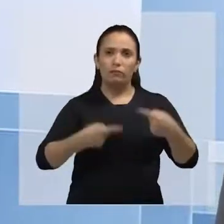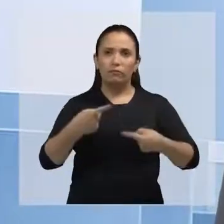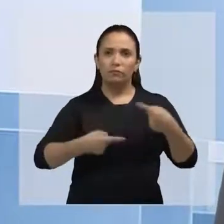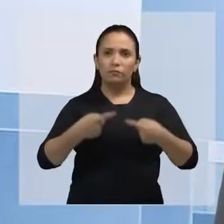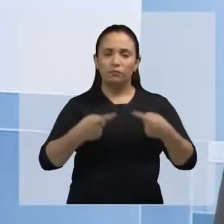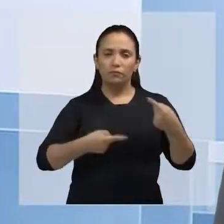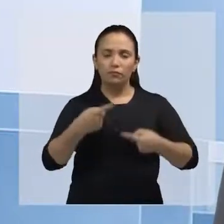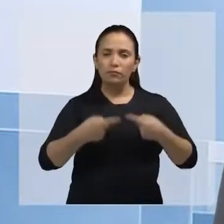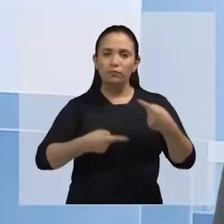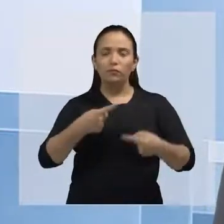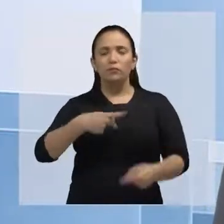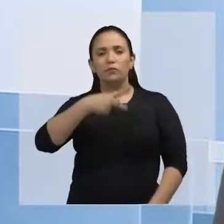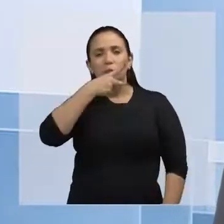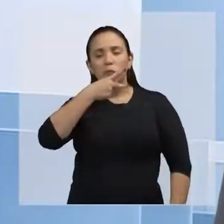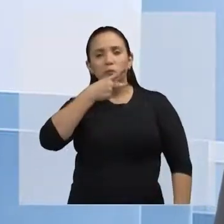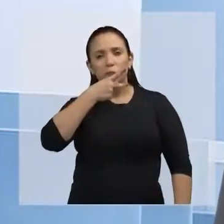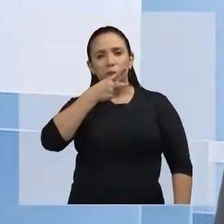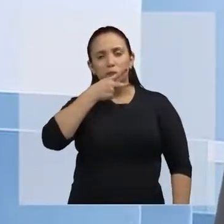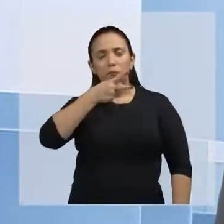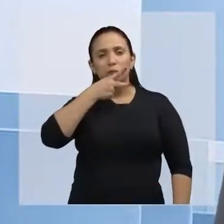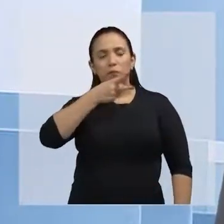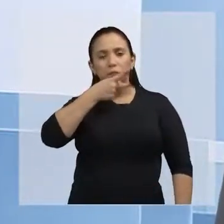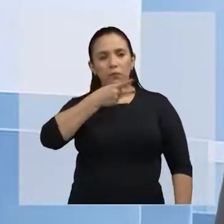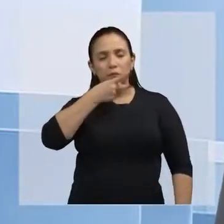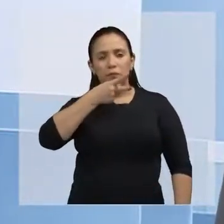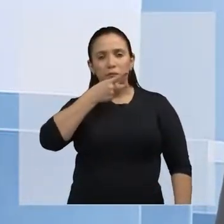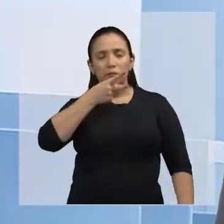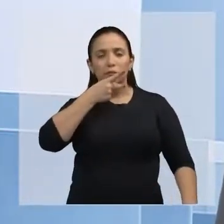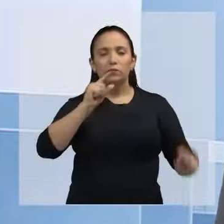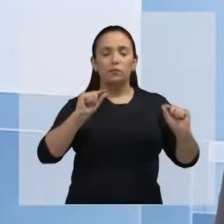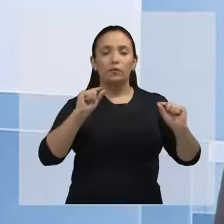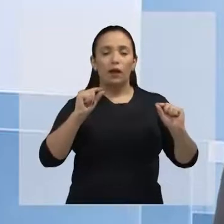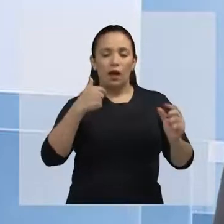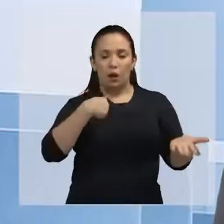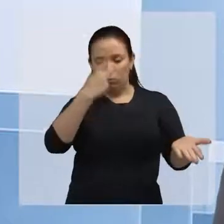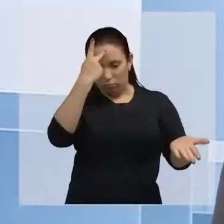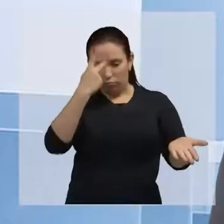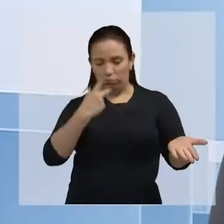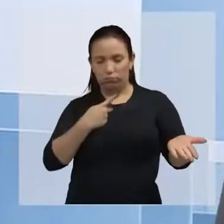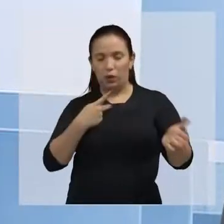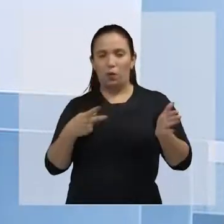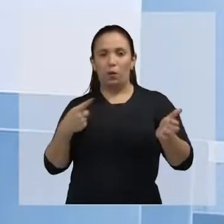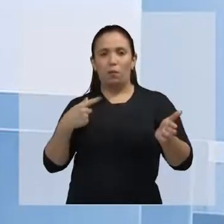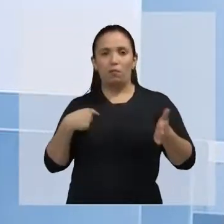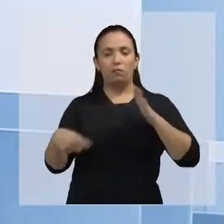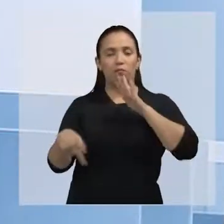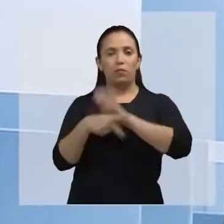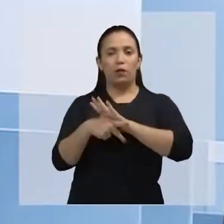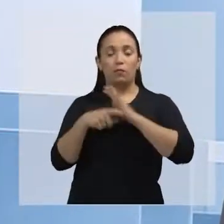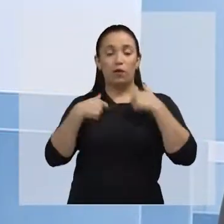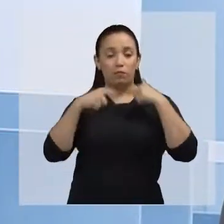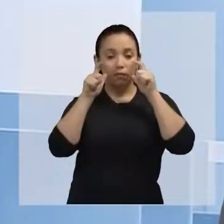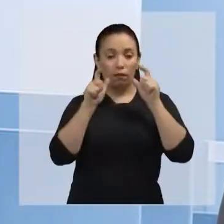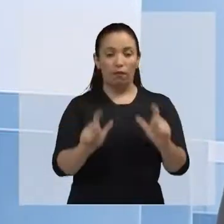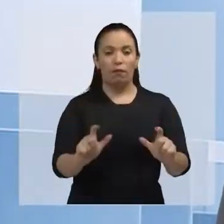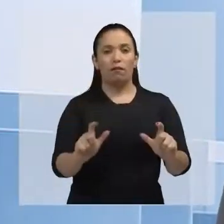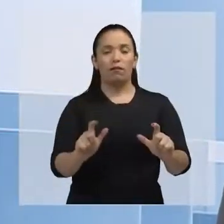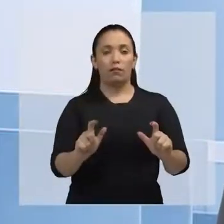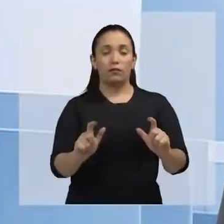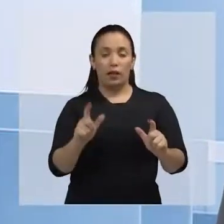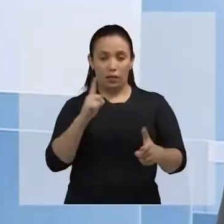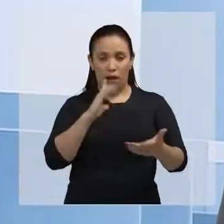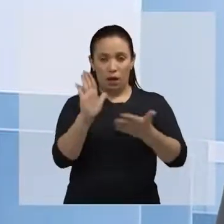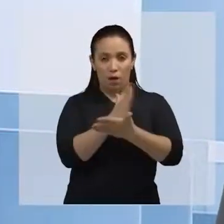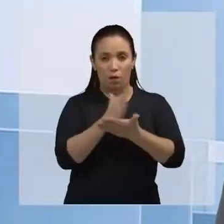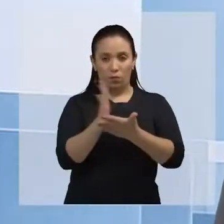a visão política partidária, ou a visão de interesse próprio. Tem pessoas que defendem